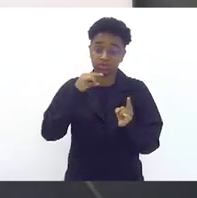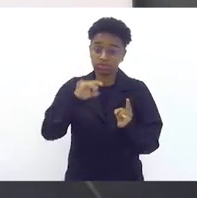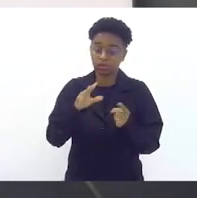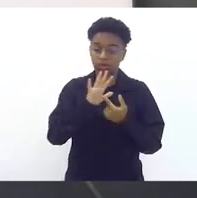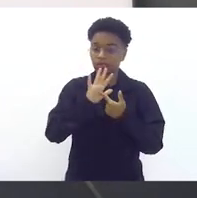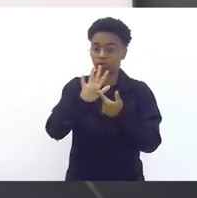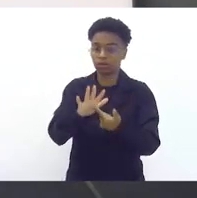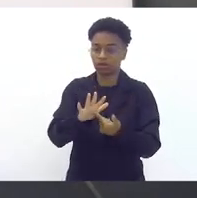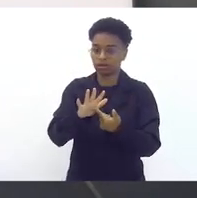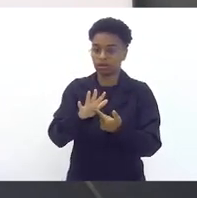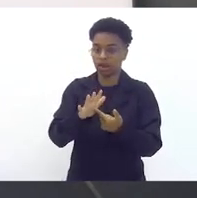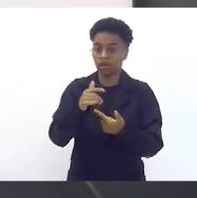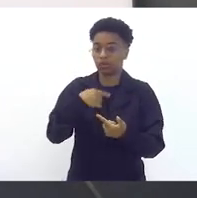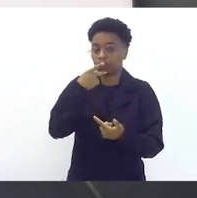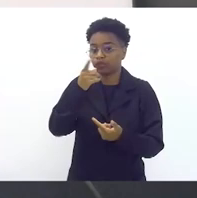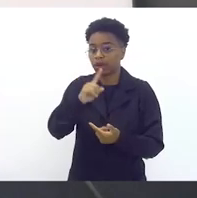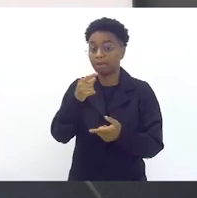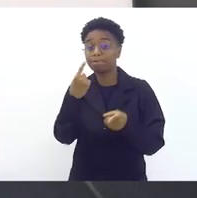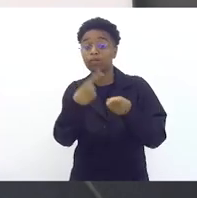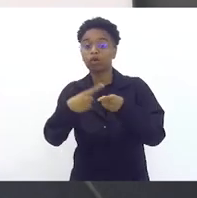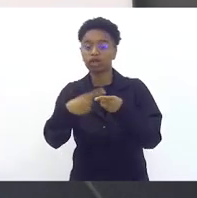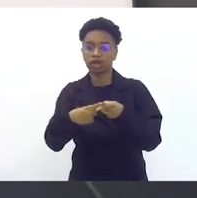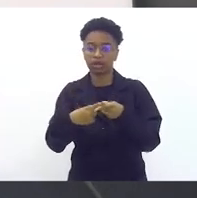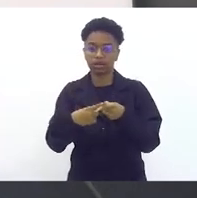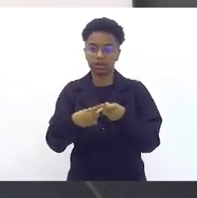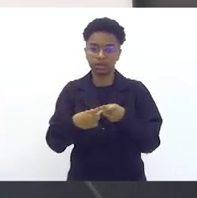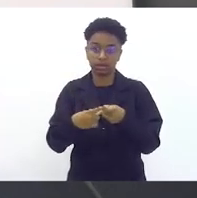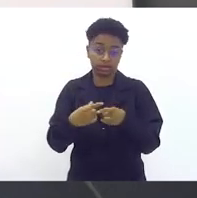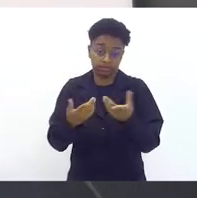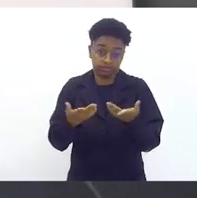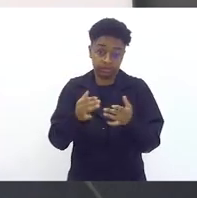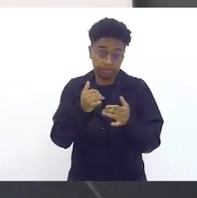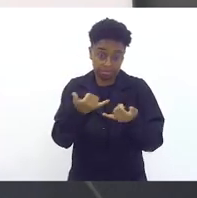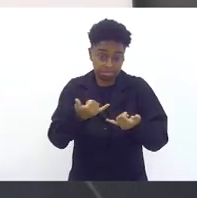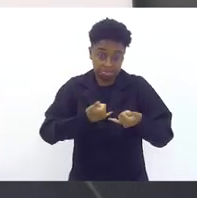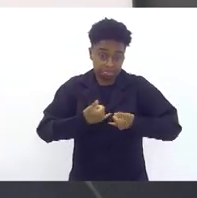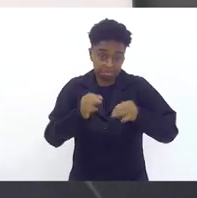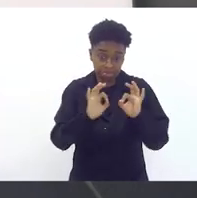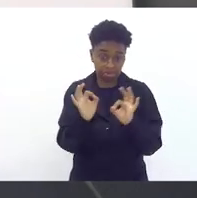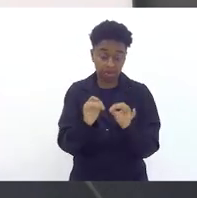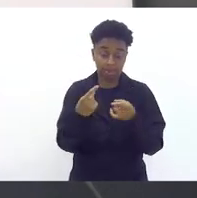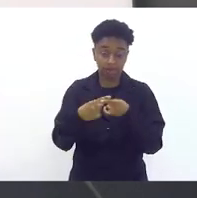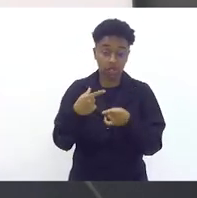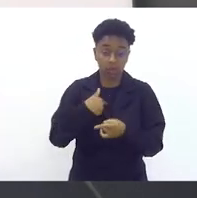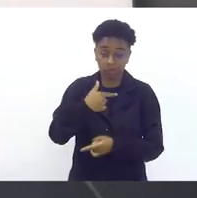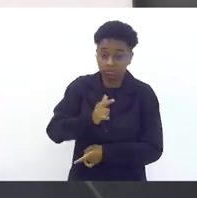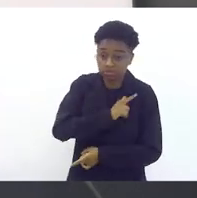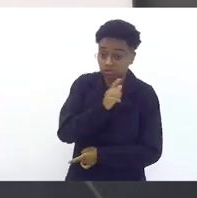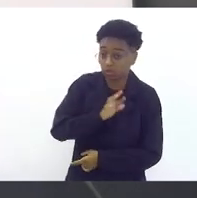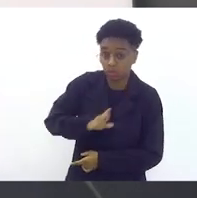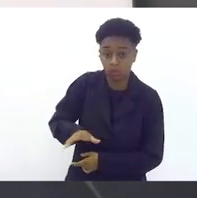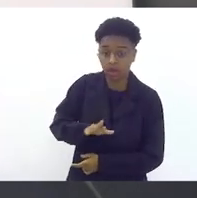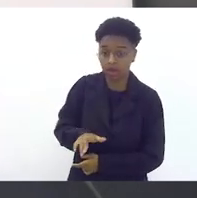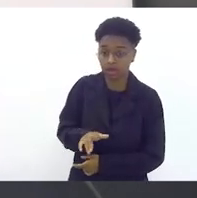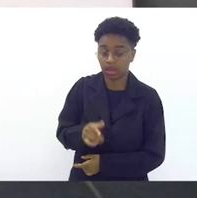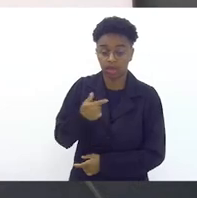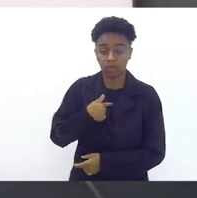estou dizendo por quê. Os porquês eu não tenho, porque eu não estou na gestão da secretaria. Não estou na